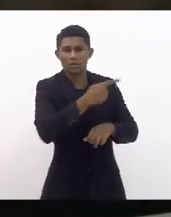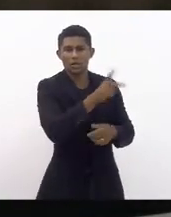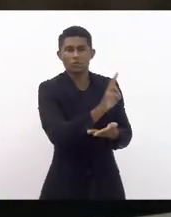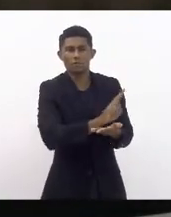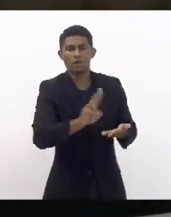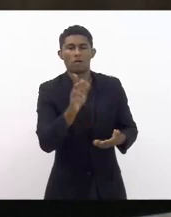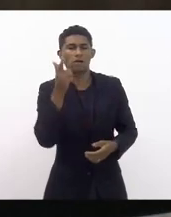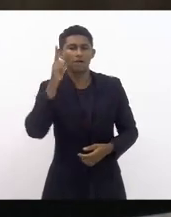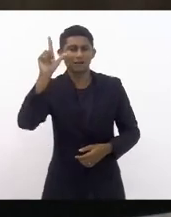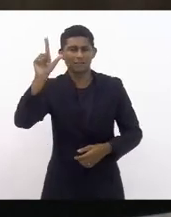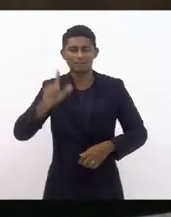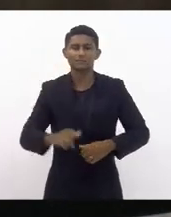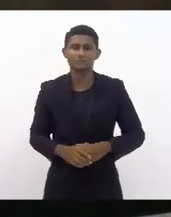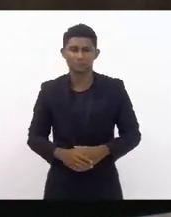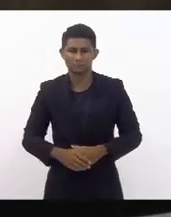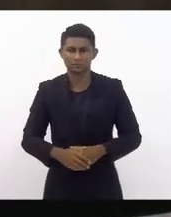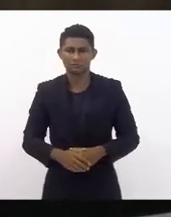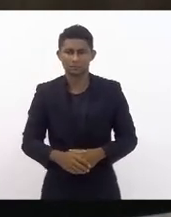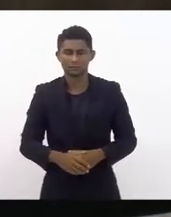universitária.